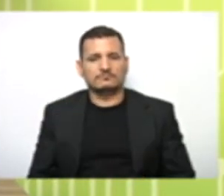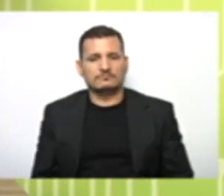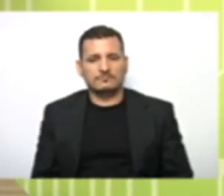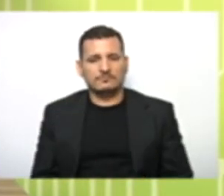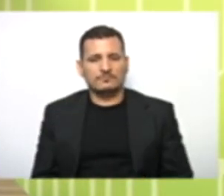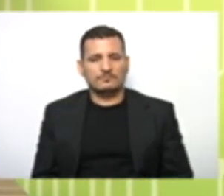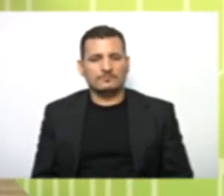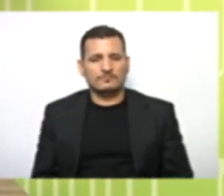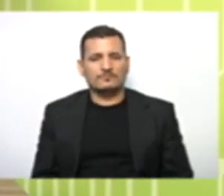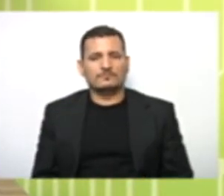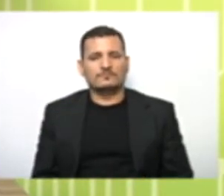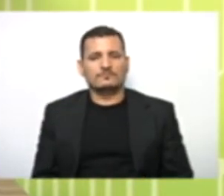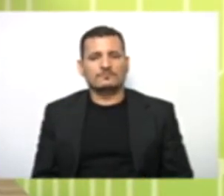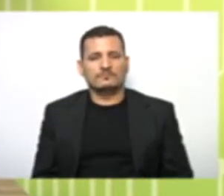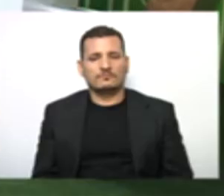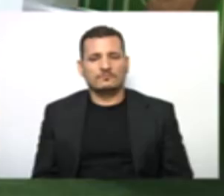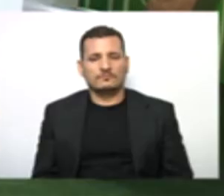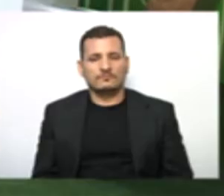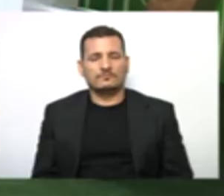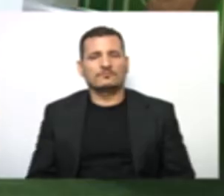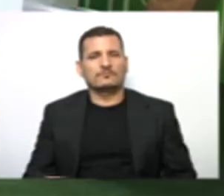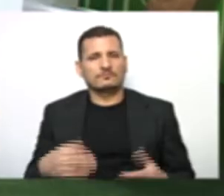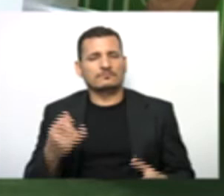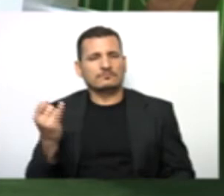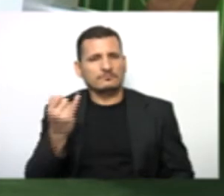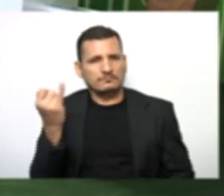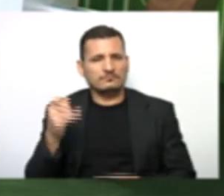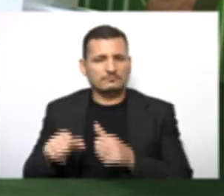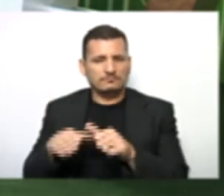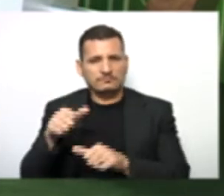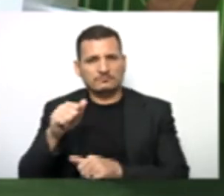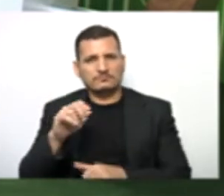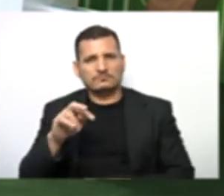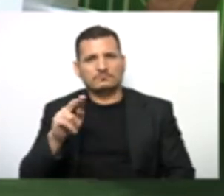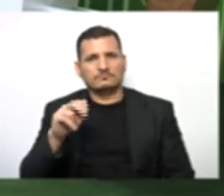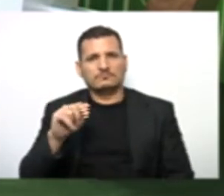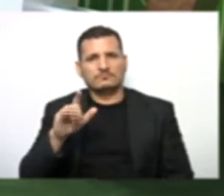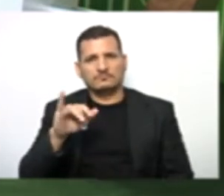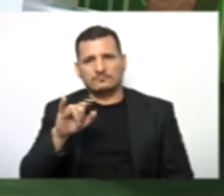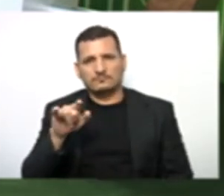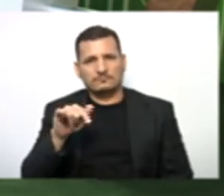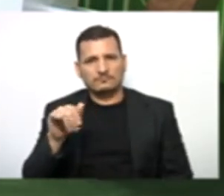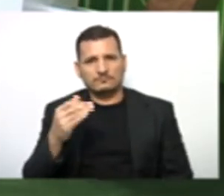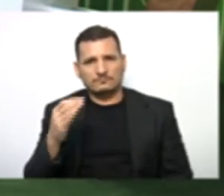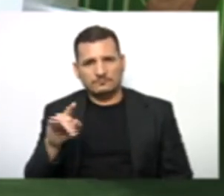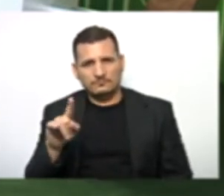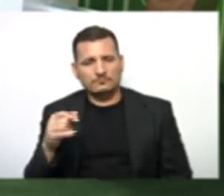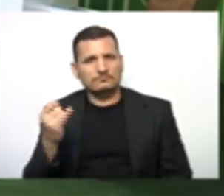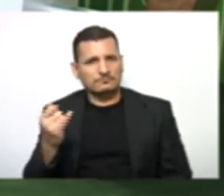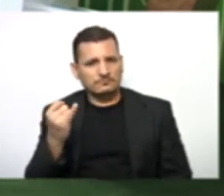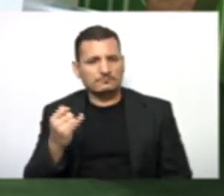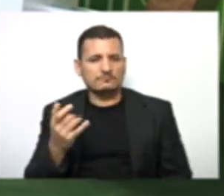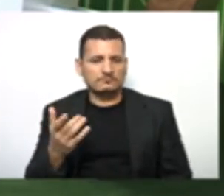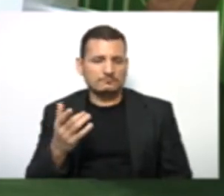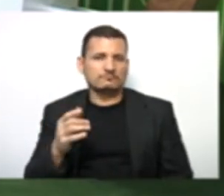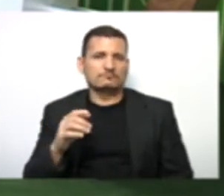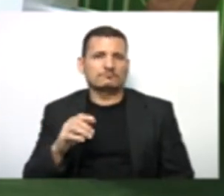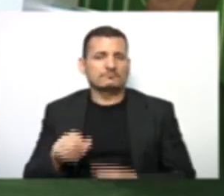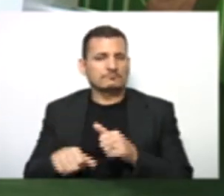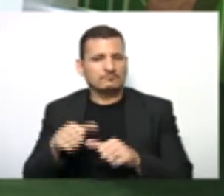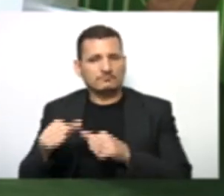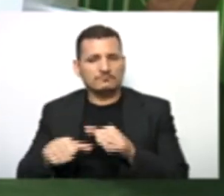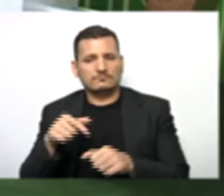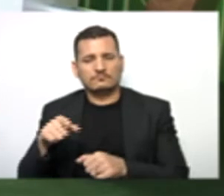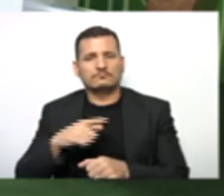são esses os nossos tipos. É importante essa atualização, professor? É muito importante. Exatamente. As atualizações são que deixam o nosso